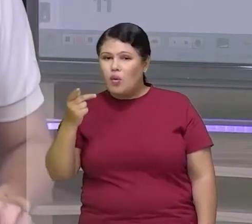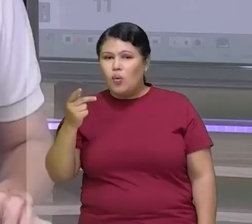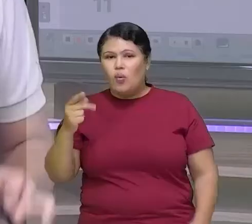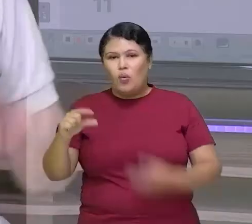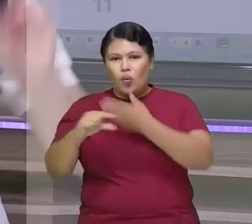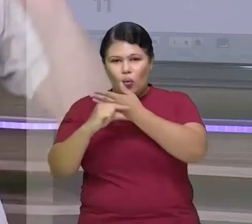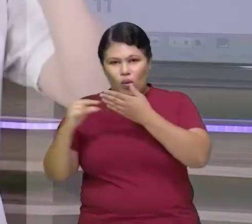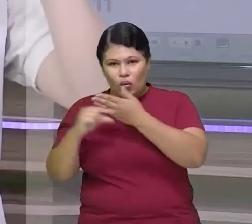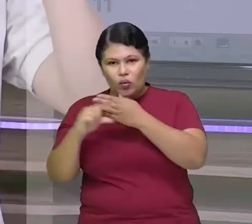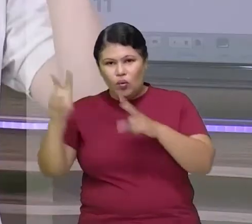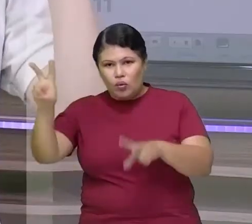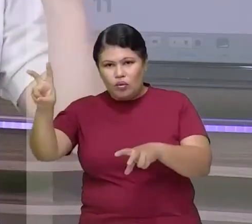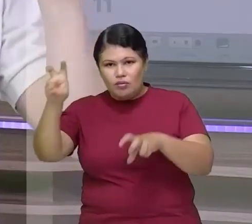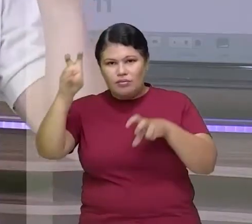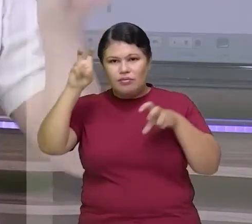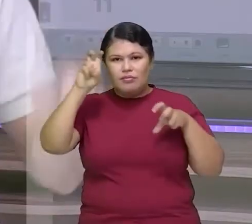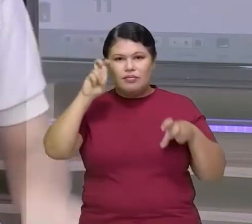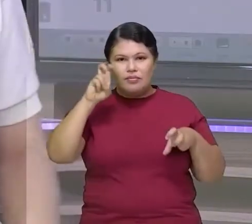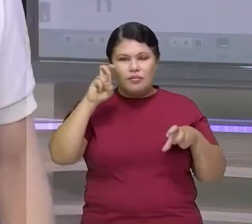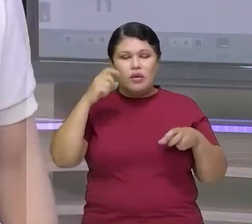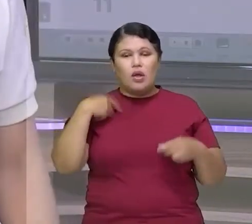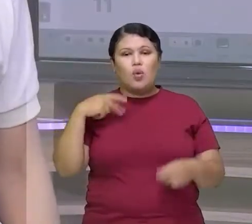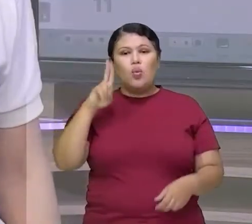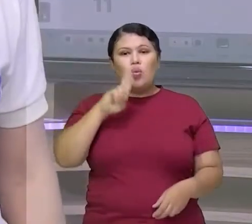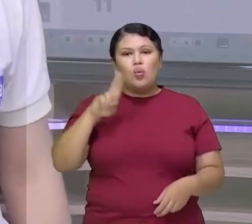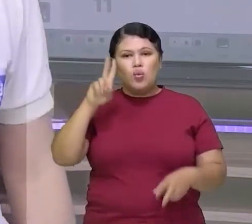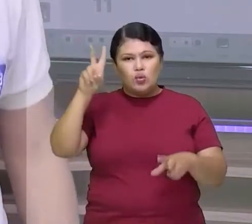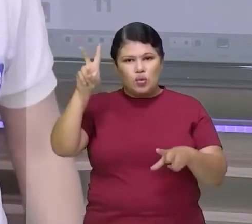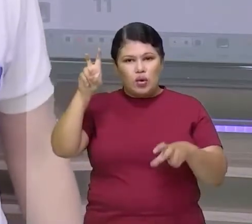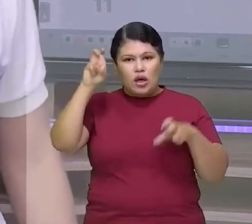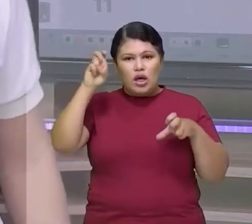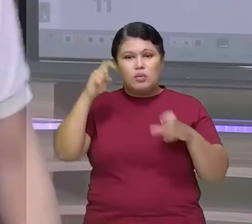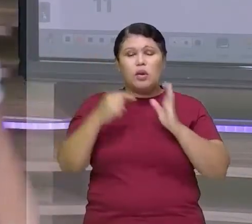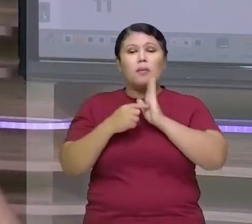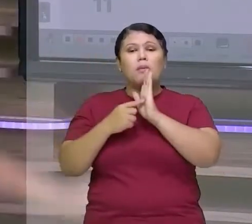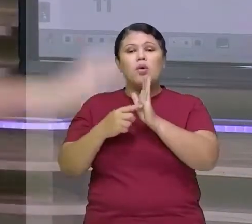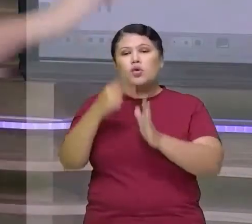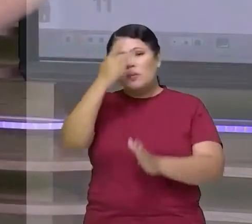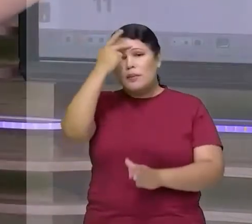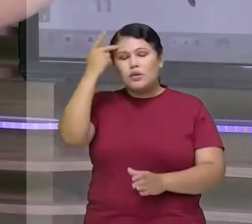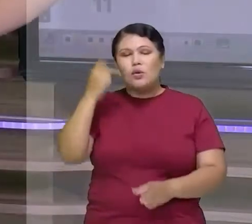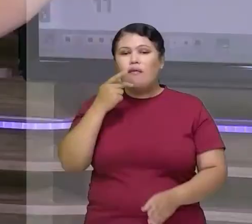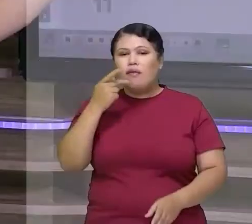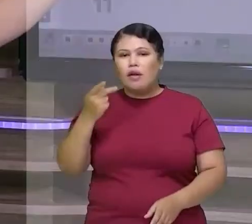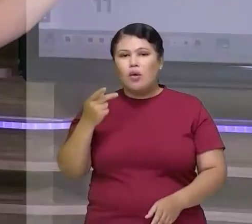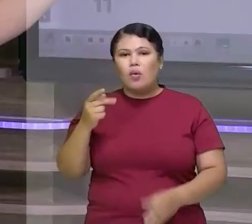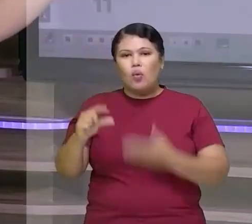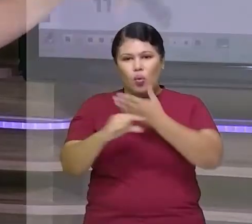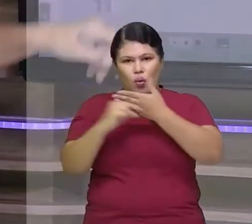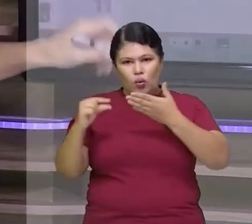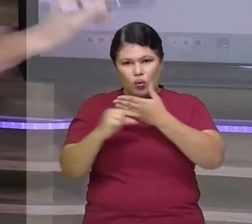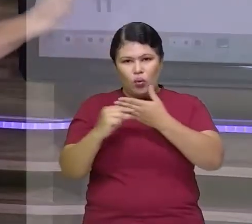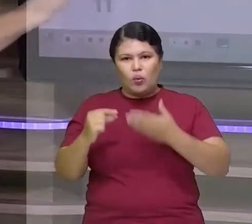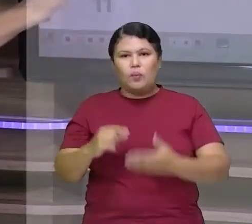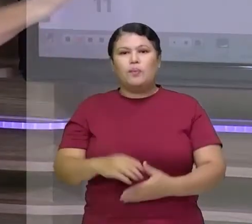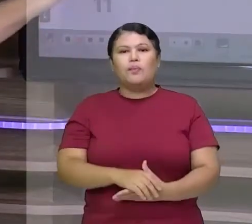outra pessoa. Logo, eu coloco entre aspas e sinalizam de quem foi que falou. Aqui embaixo, José de